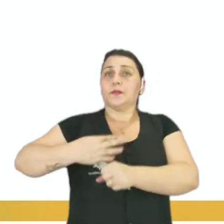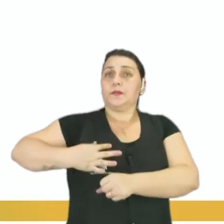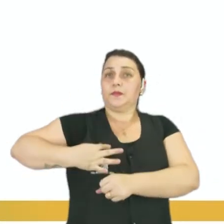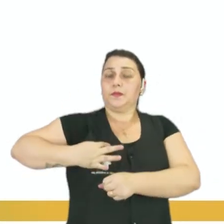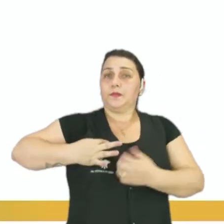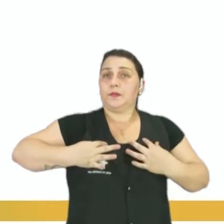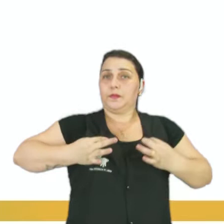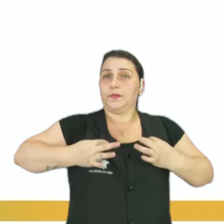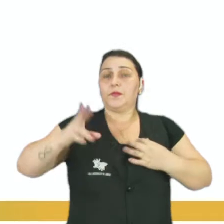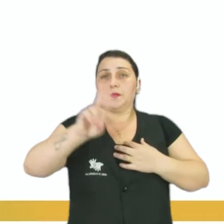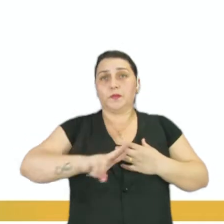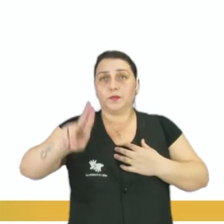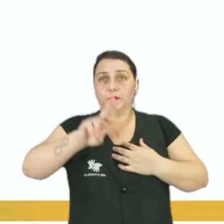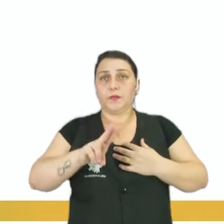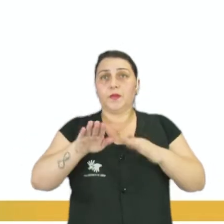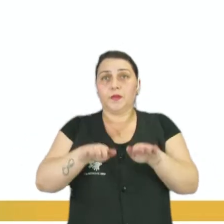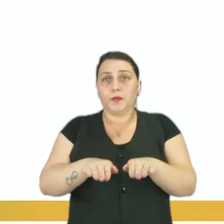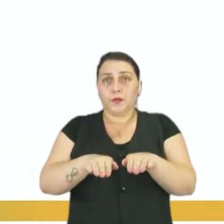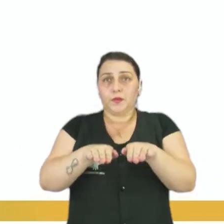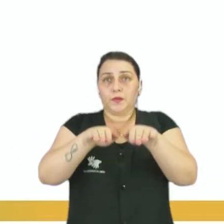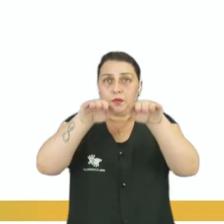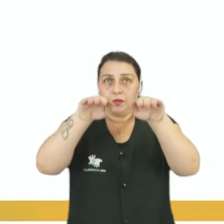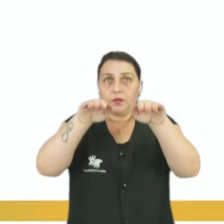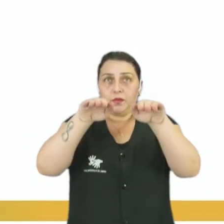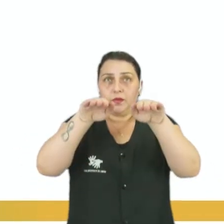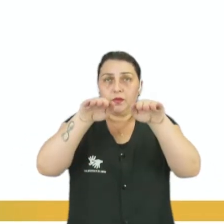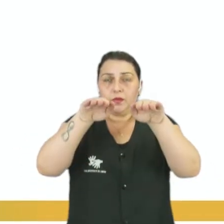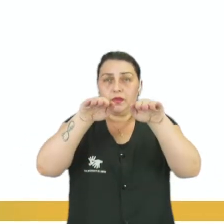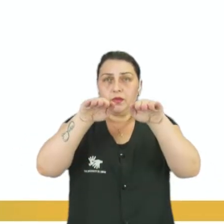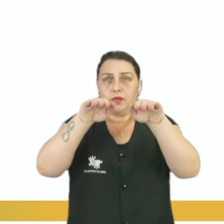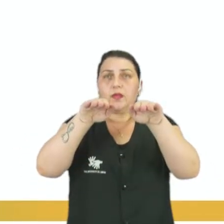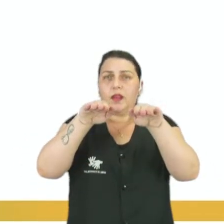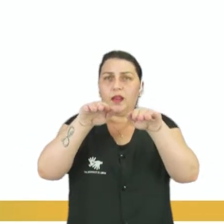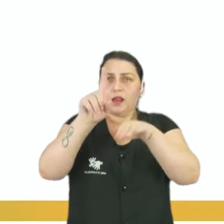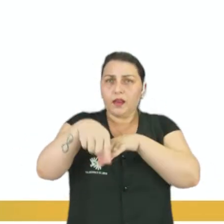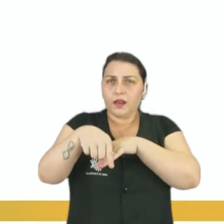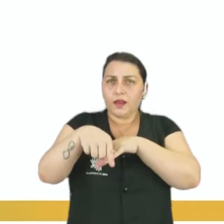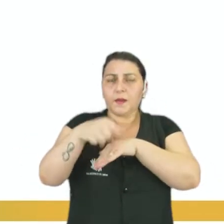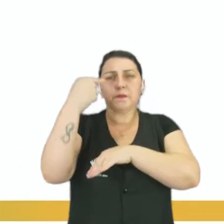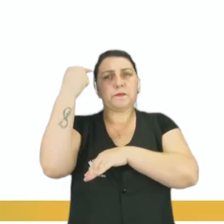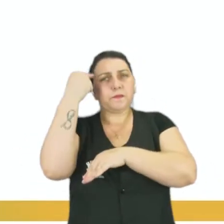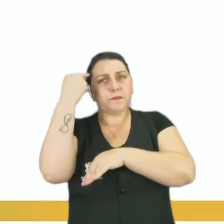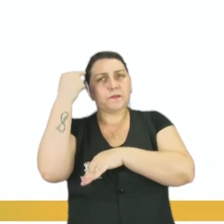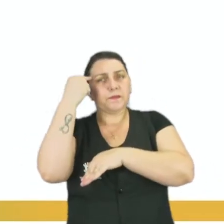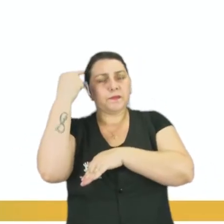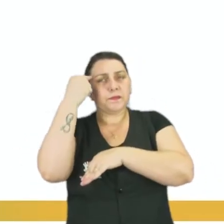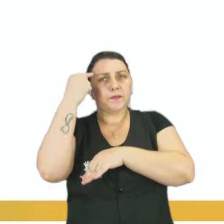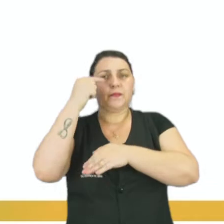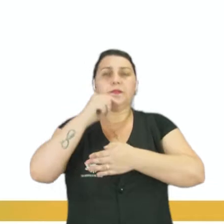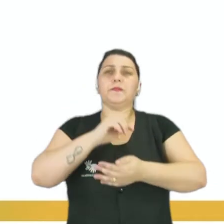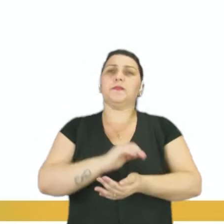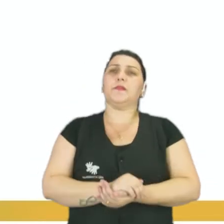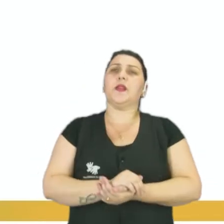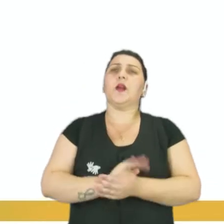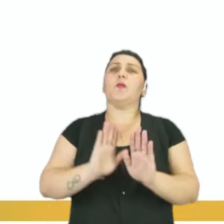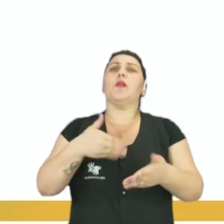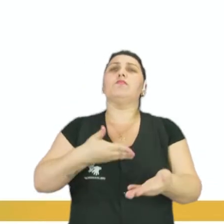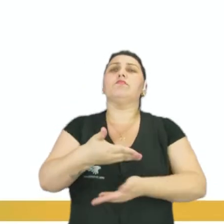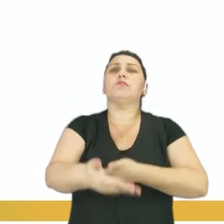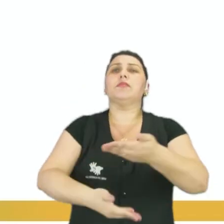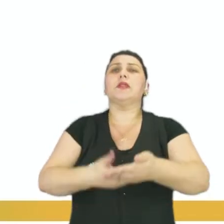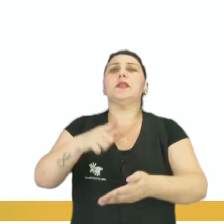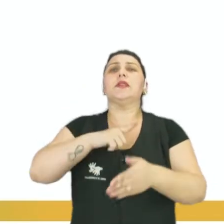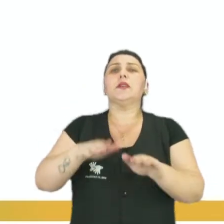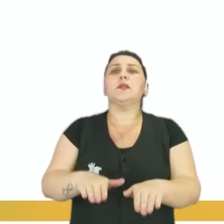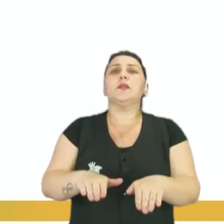tecido são diretamente proporcional proporcionais tão é uma cerca disso Que relação